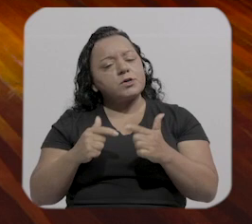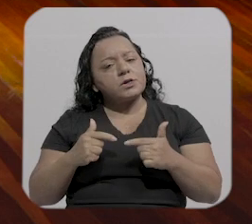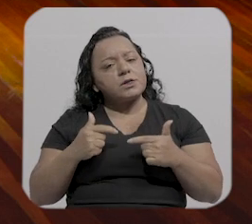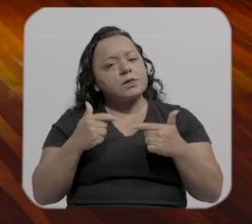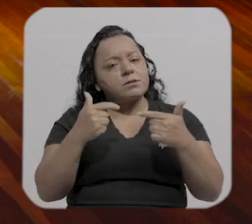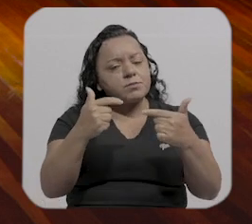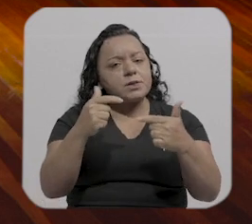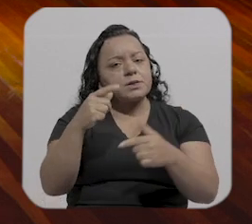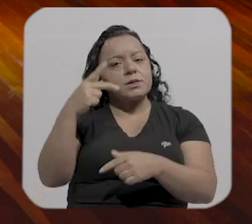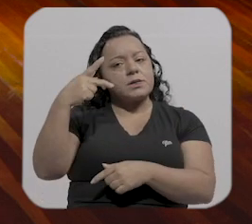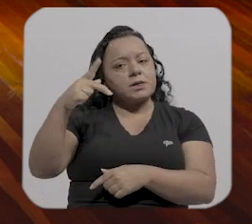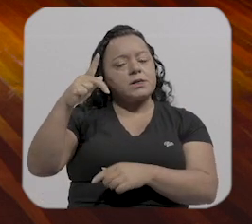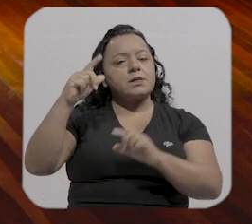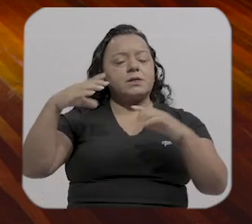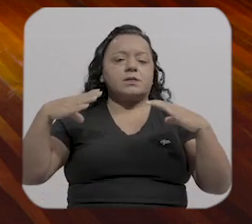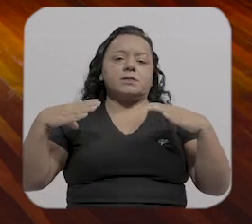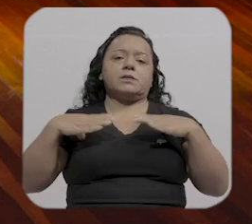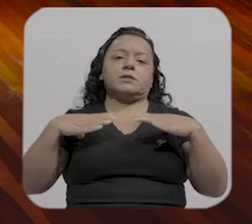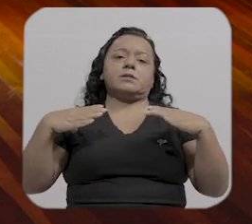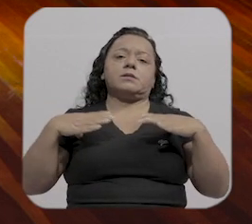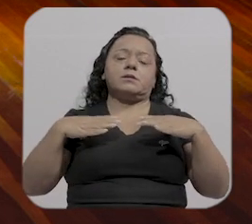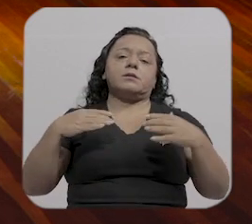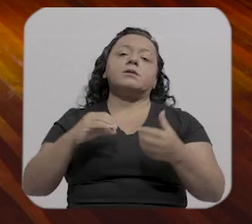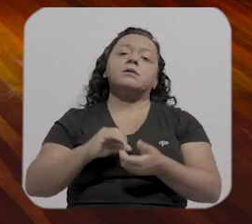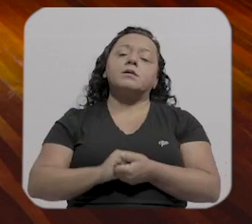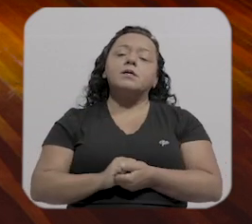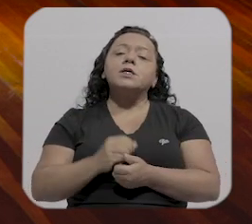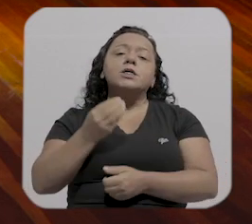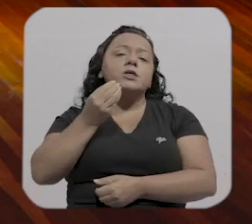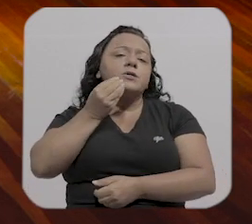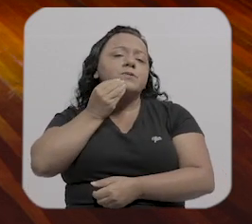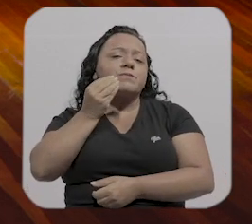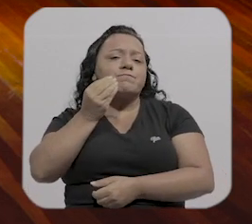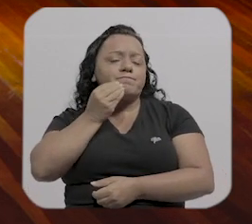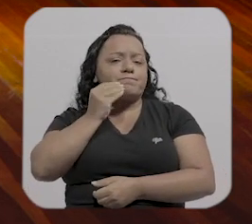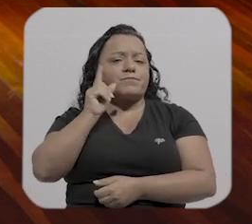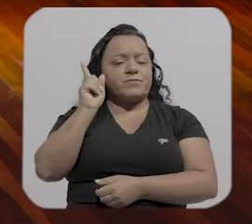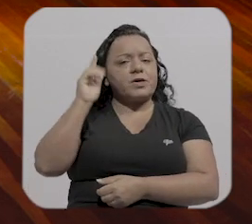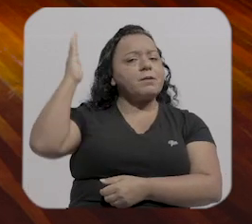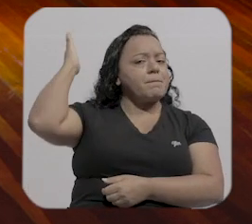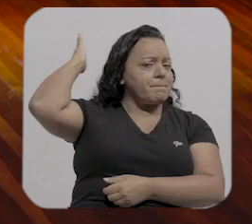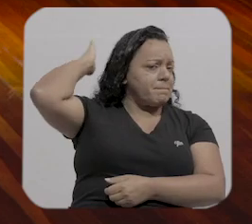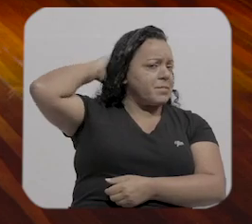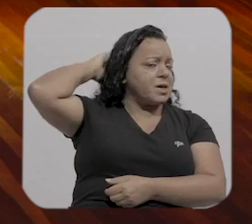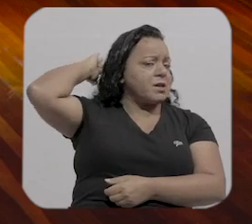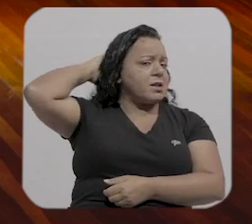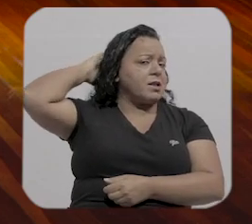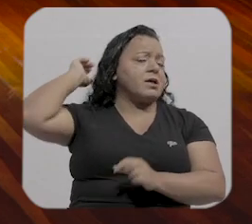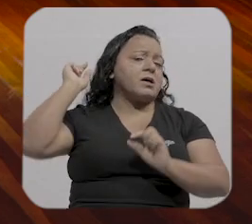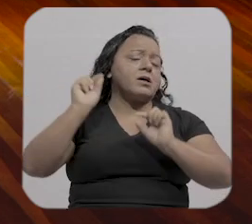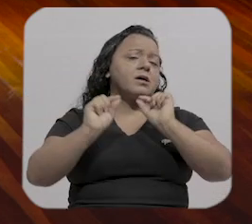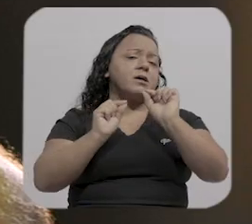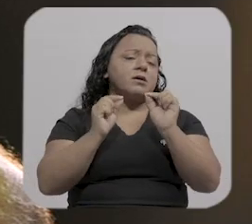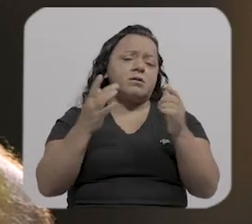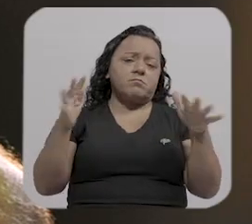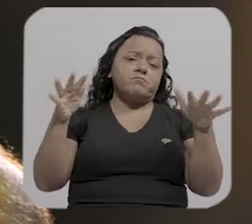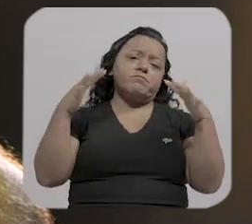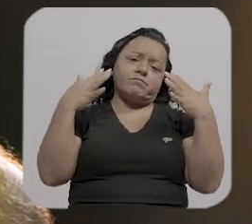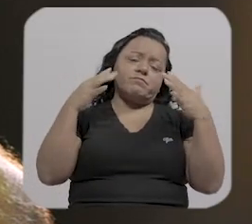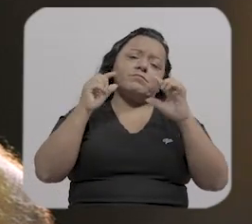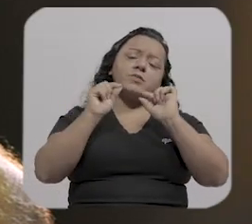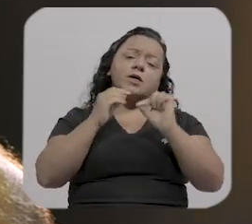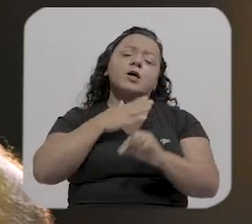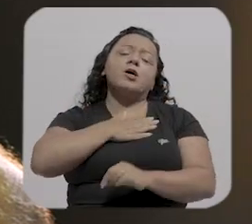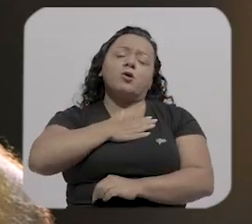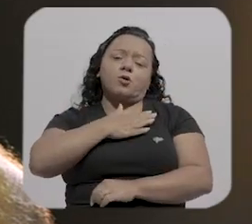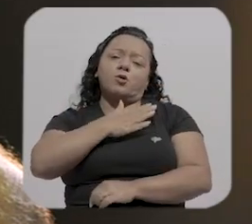né? Eu tive a oportunidade de ficar em Belém, cara. Não me chamou a atenção, né? Eu gosto muito de Belém,